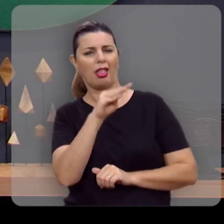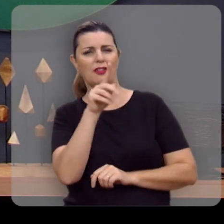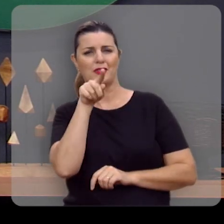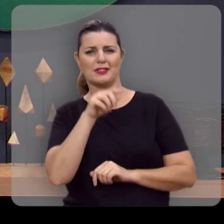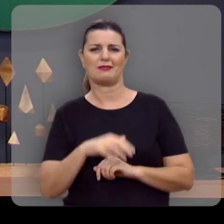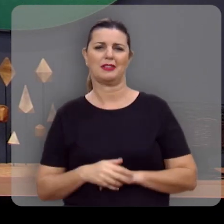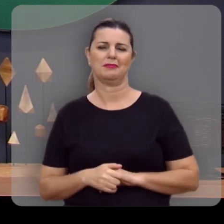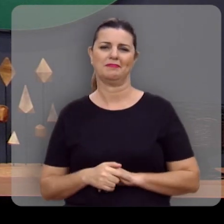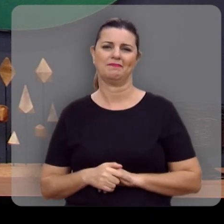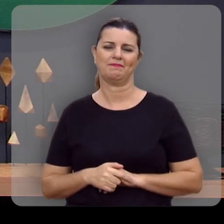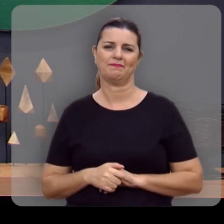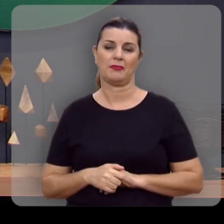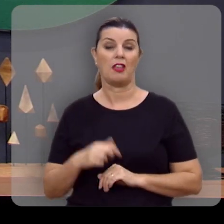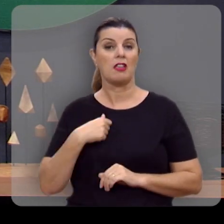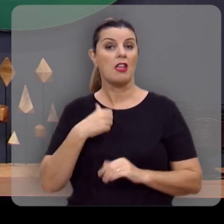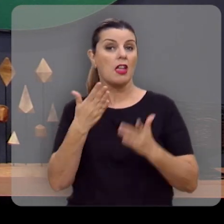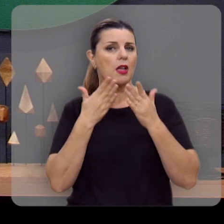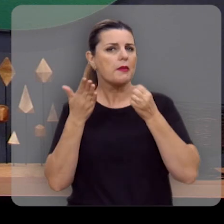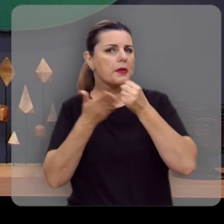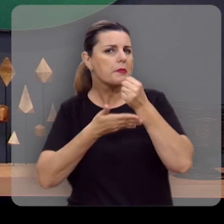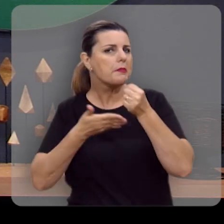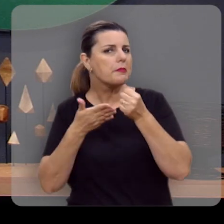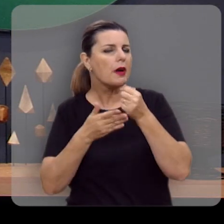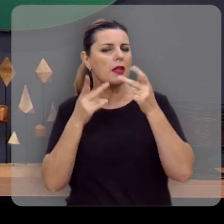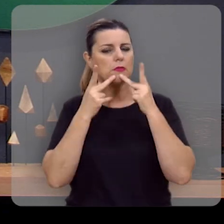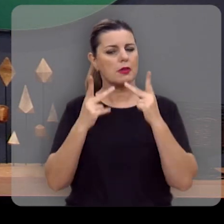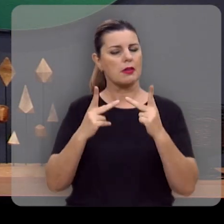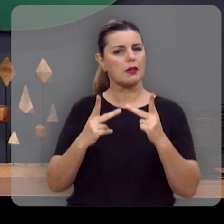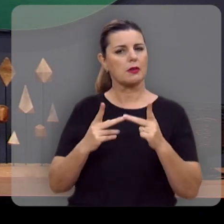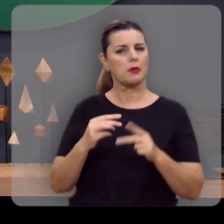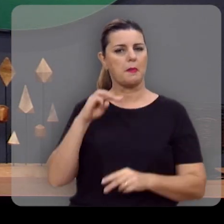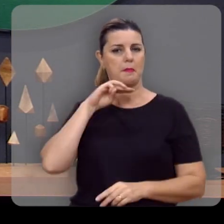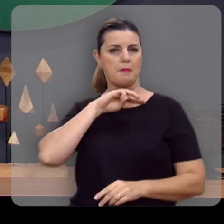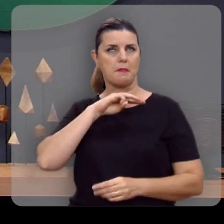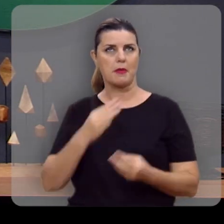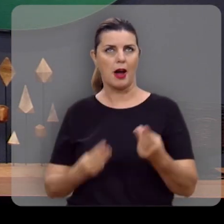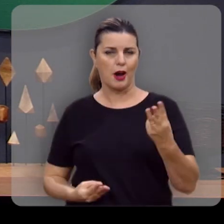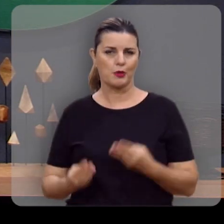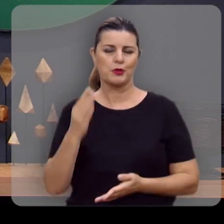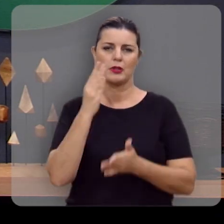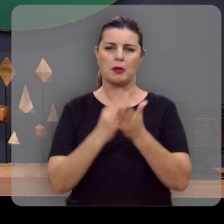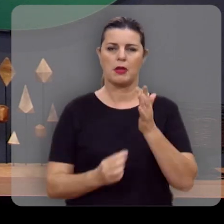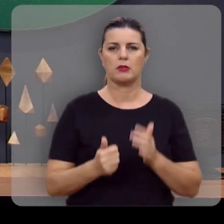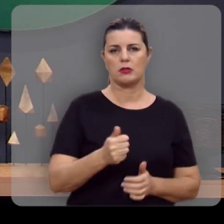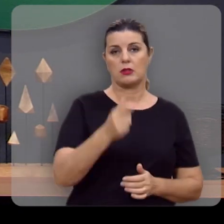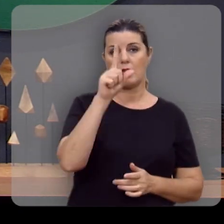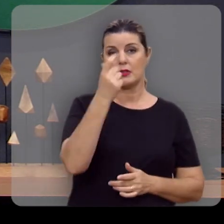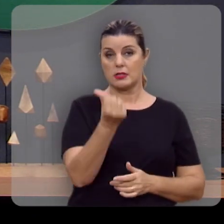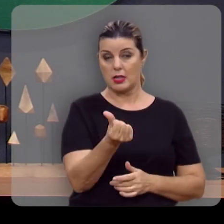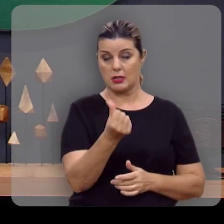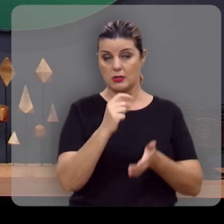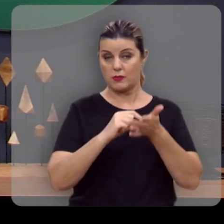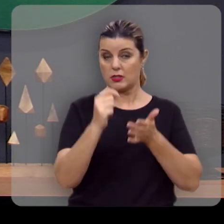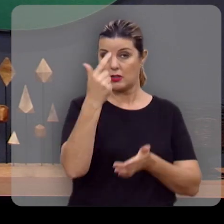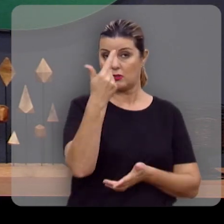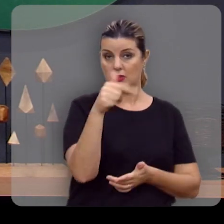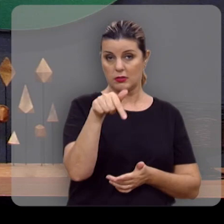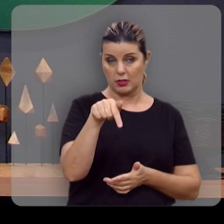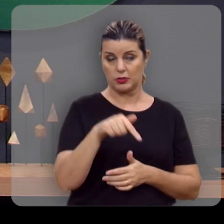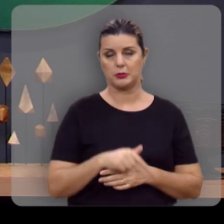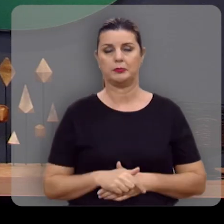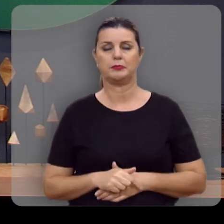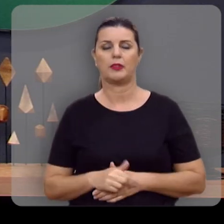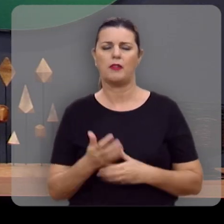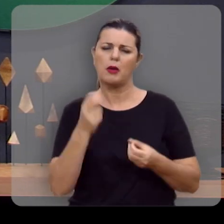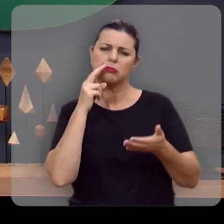desiste de você. E eu quero fundamentar esta mensagem em Marcos 16, versículo 7.